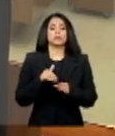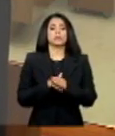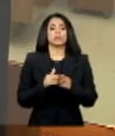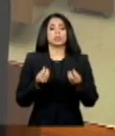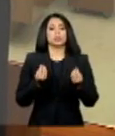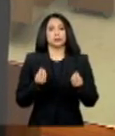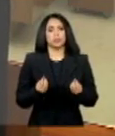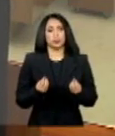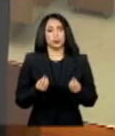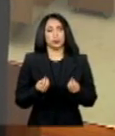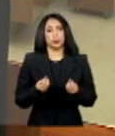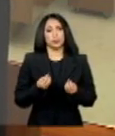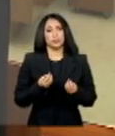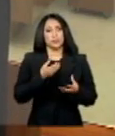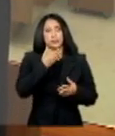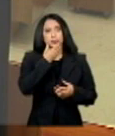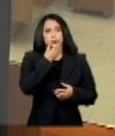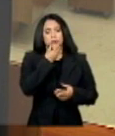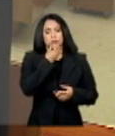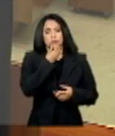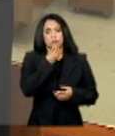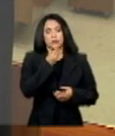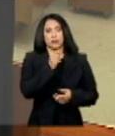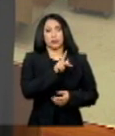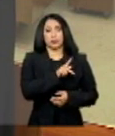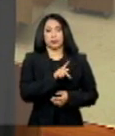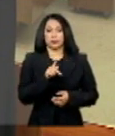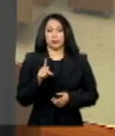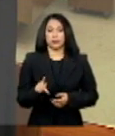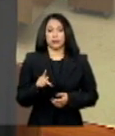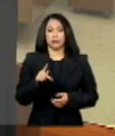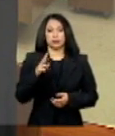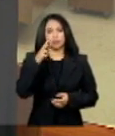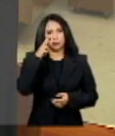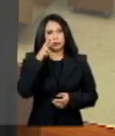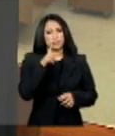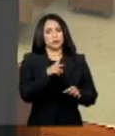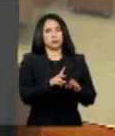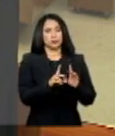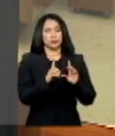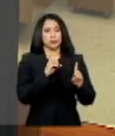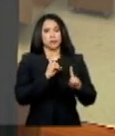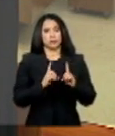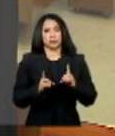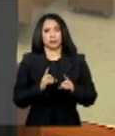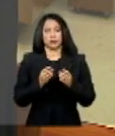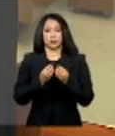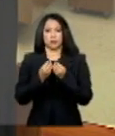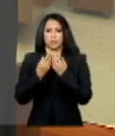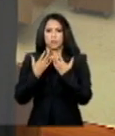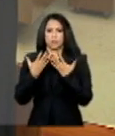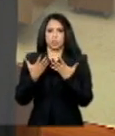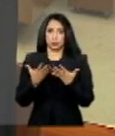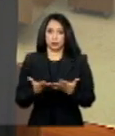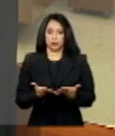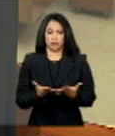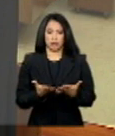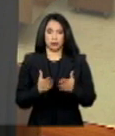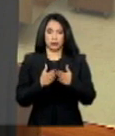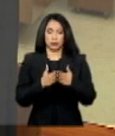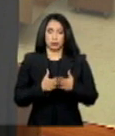eu acompanhei atentamente os debates e confesso a aos eminentes